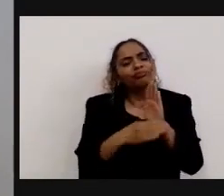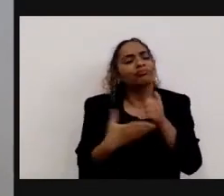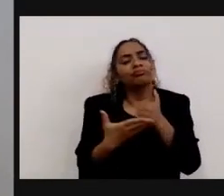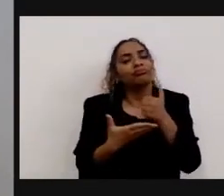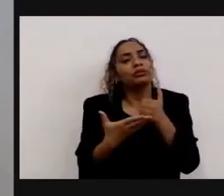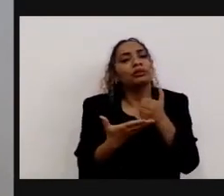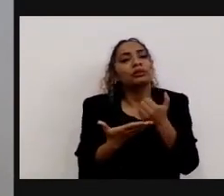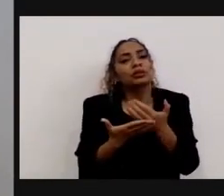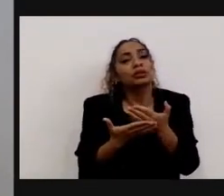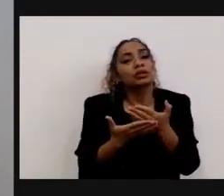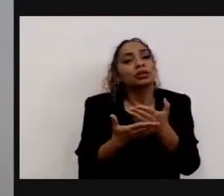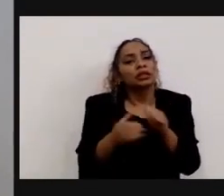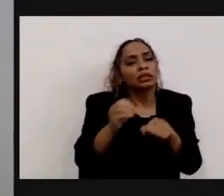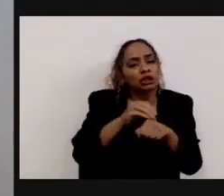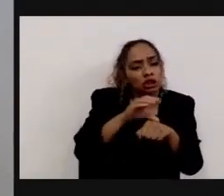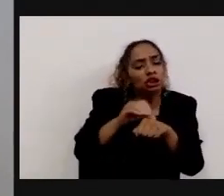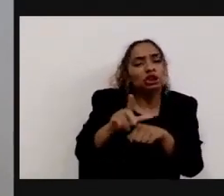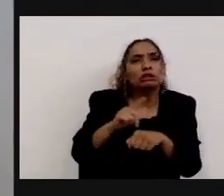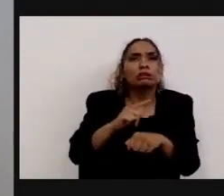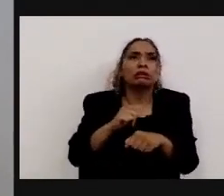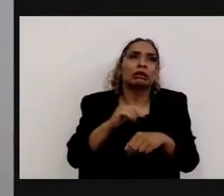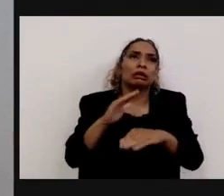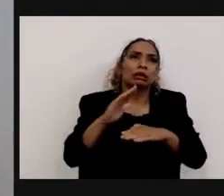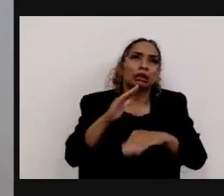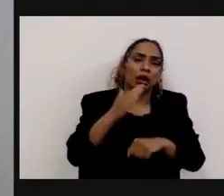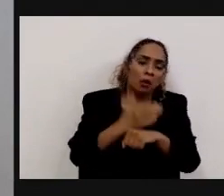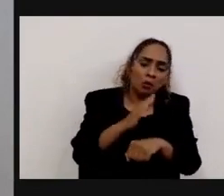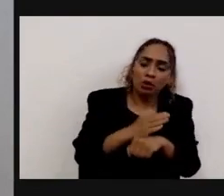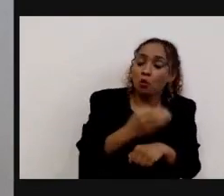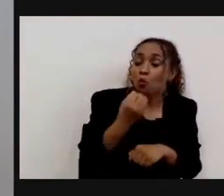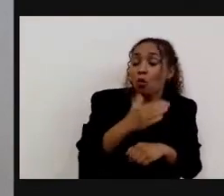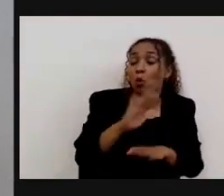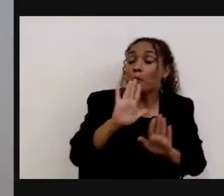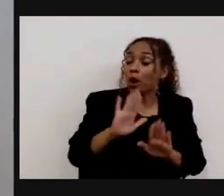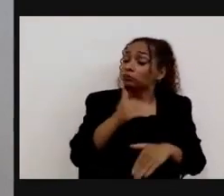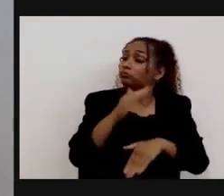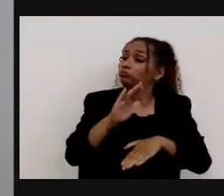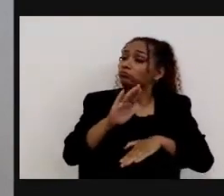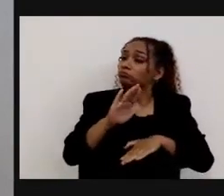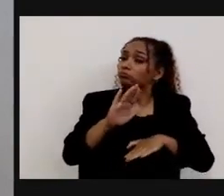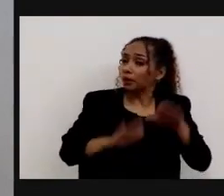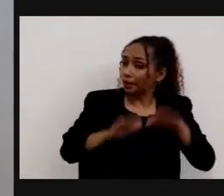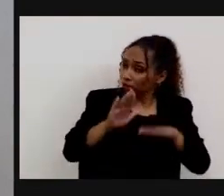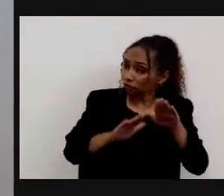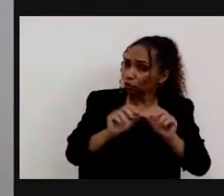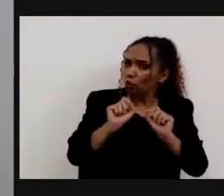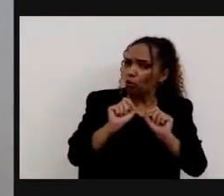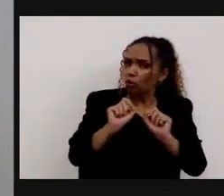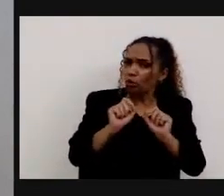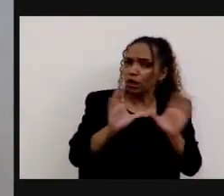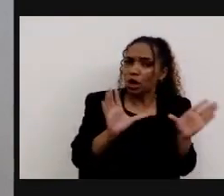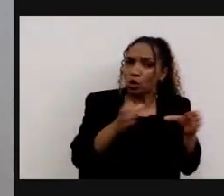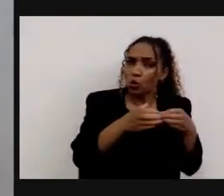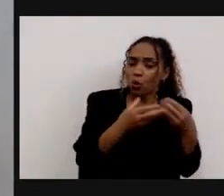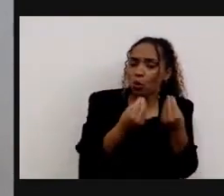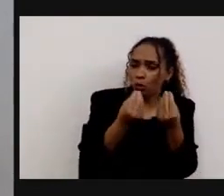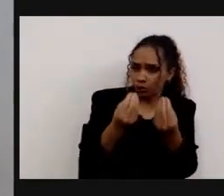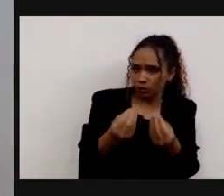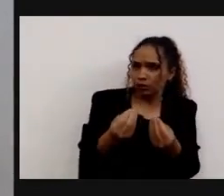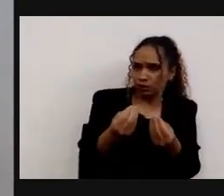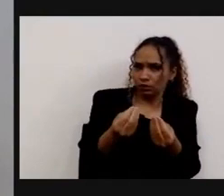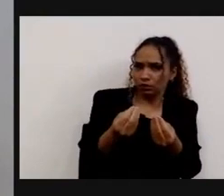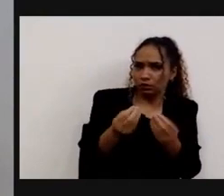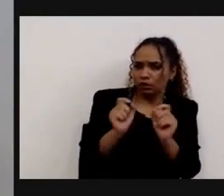Claro tem dicas tem boas práticas mas aí depende porque o que que a minha equipe entrega Qual que é a ração de ser